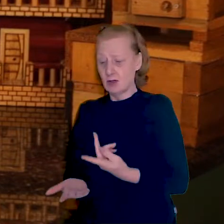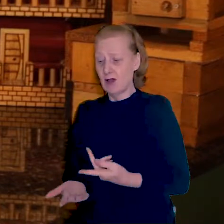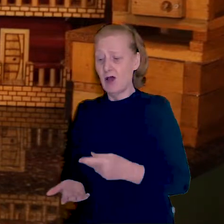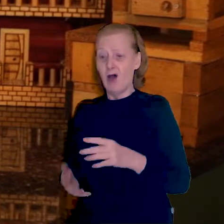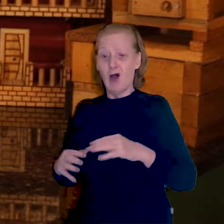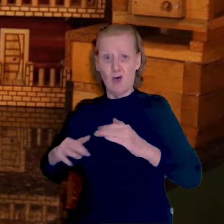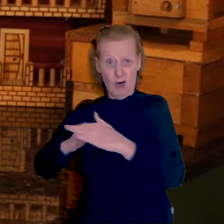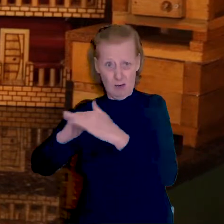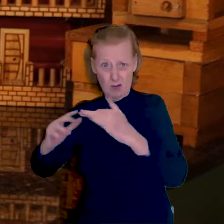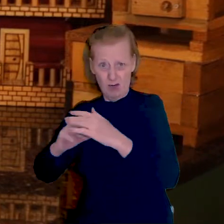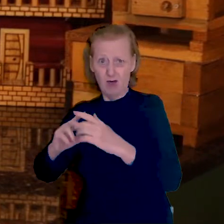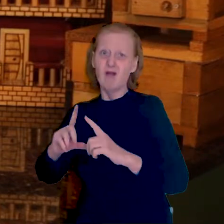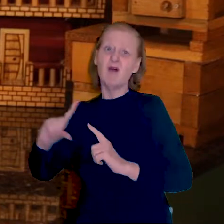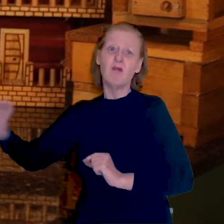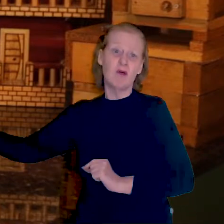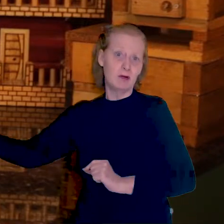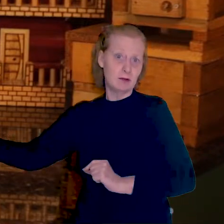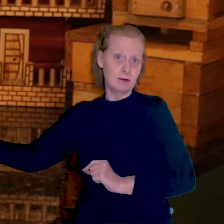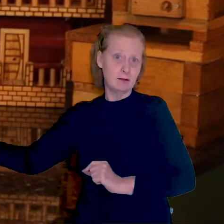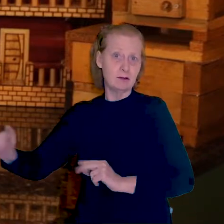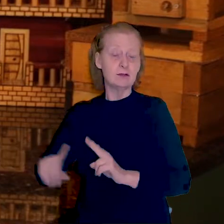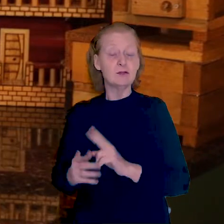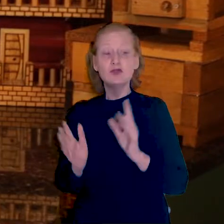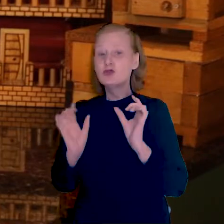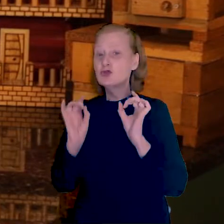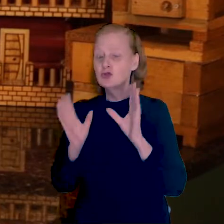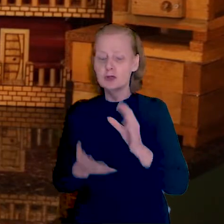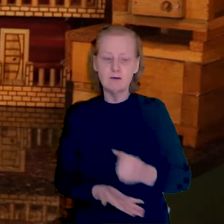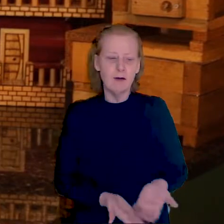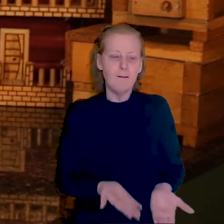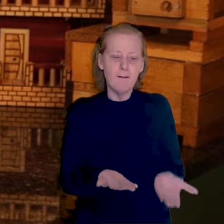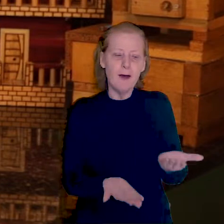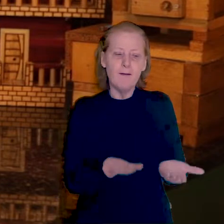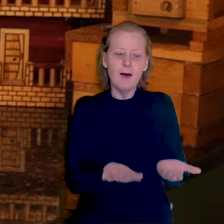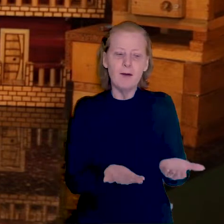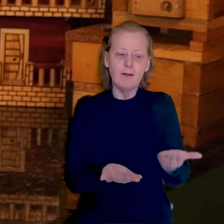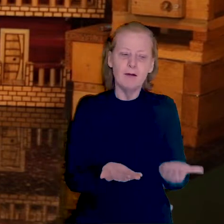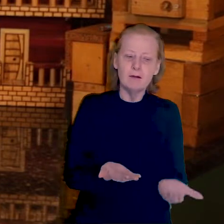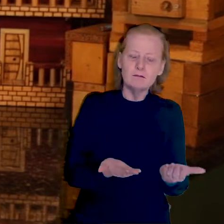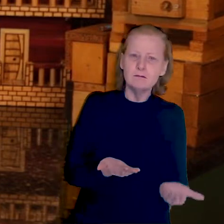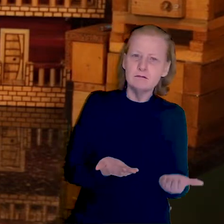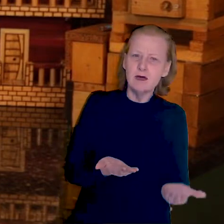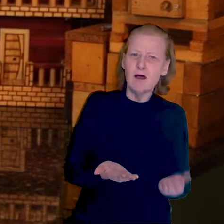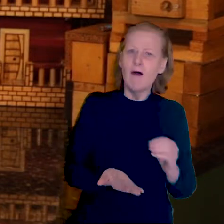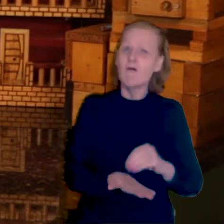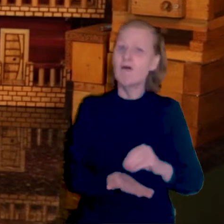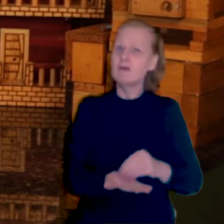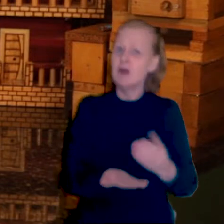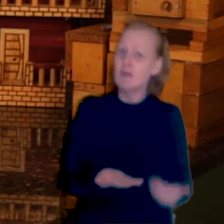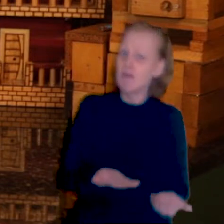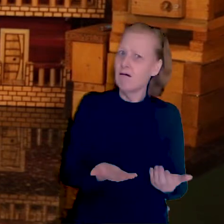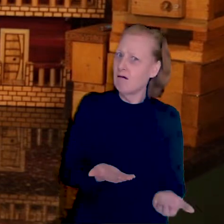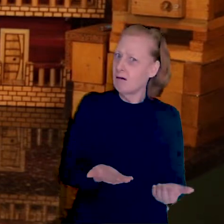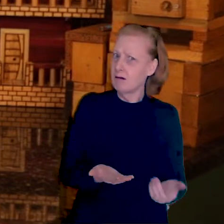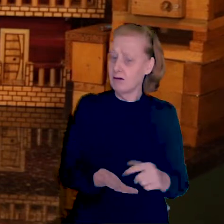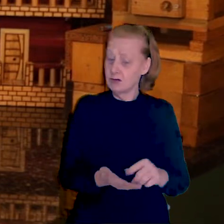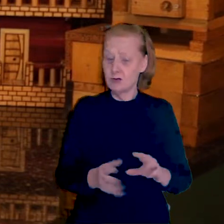isca, tá? Então a gente só estava verificando o peso dela e o peso não tinha dado certo ainda, não foi